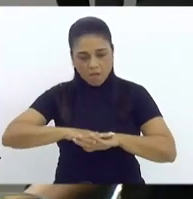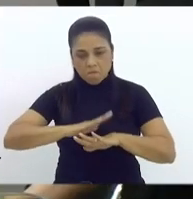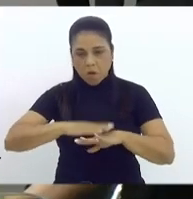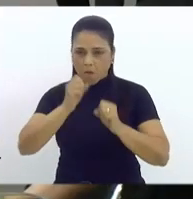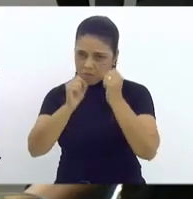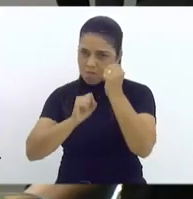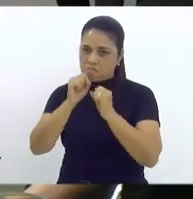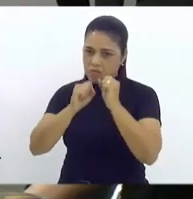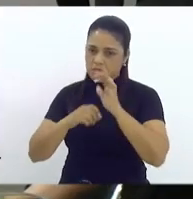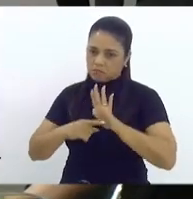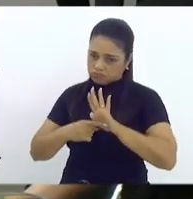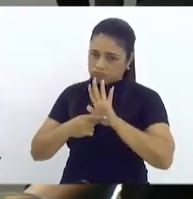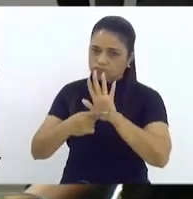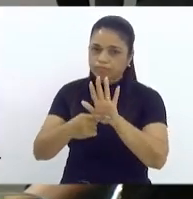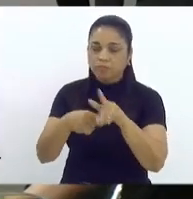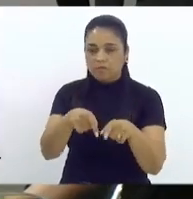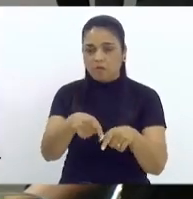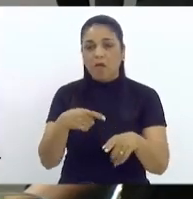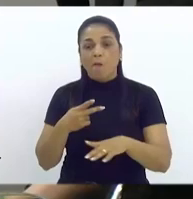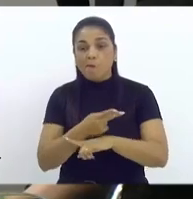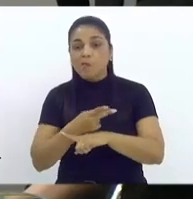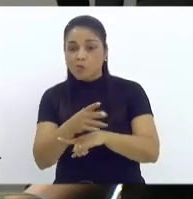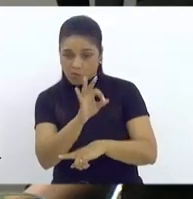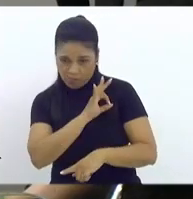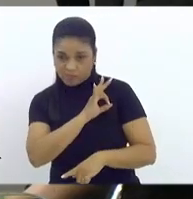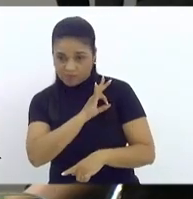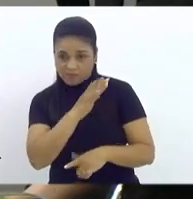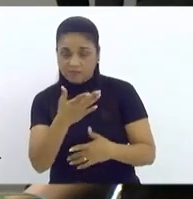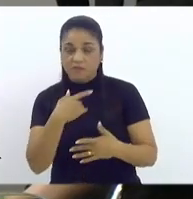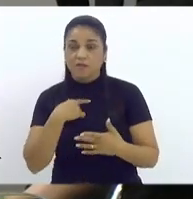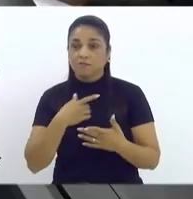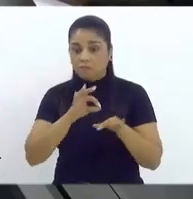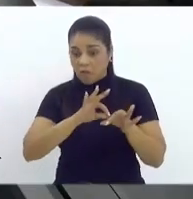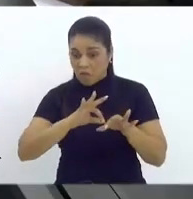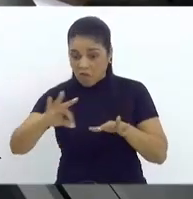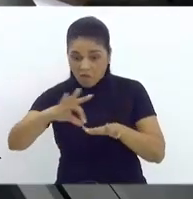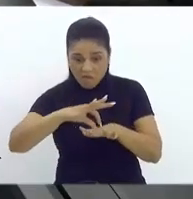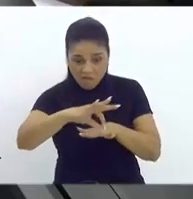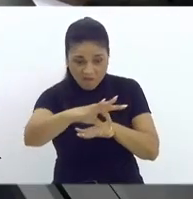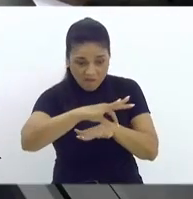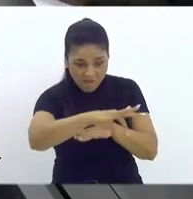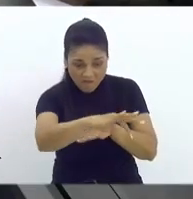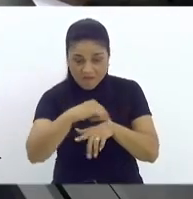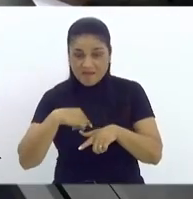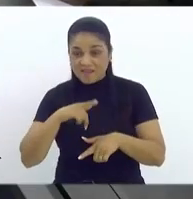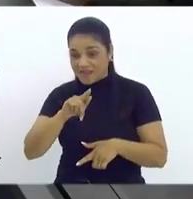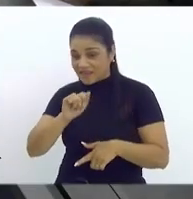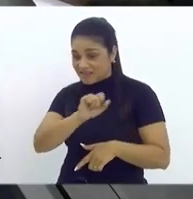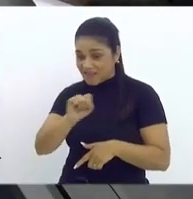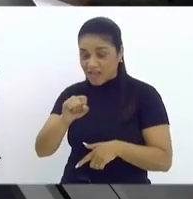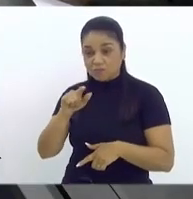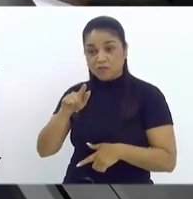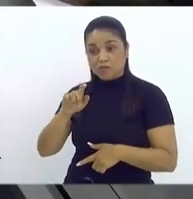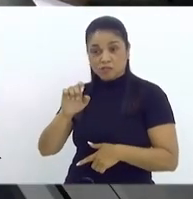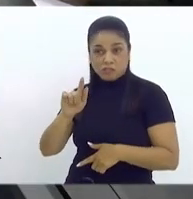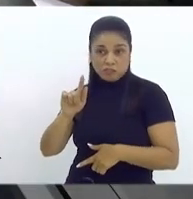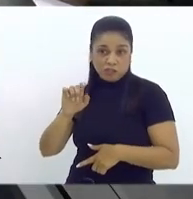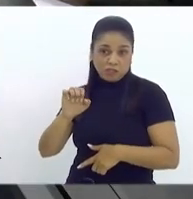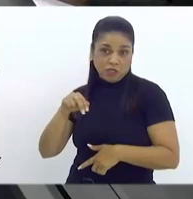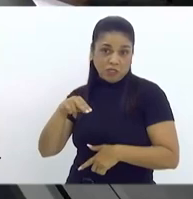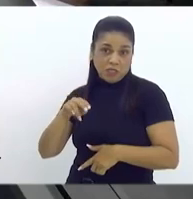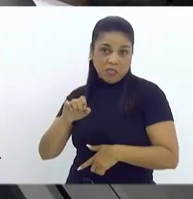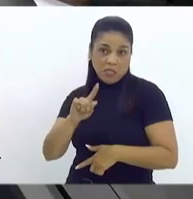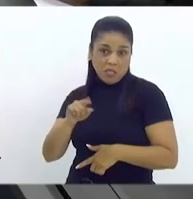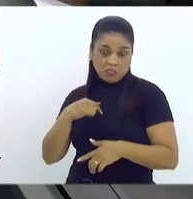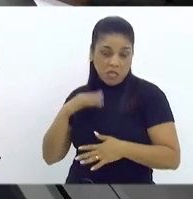se colocar a melhor passar o serviço de fornecimento de gás para a Generza. Eles definem onde vai ligar, definem onde vai religar,